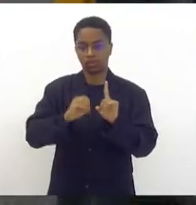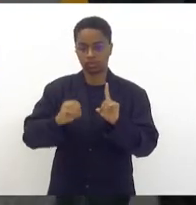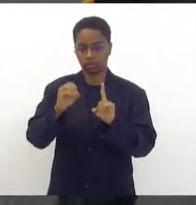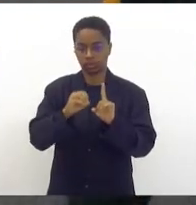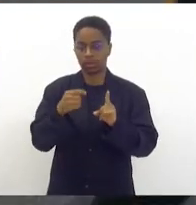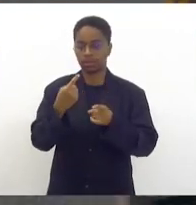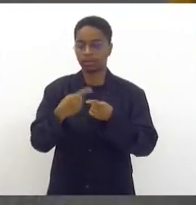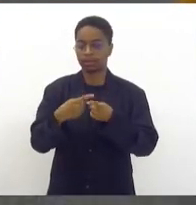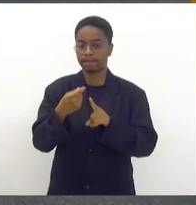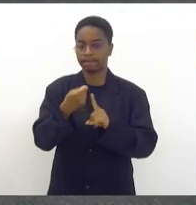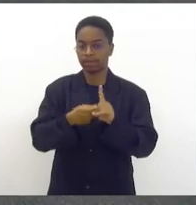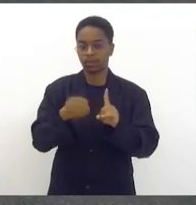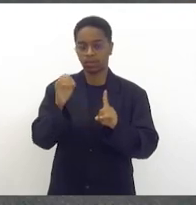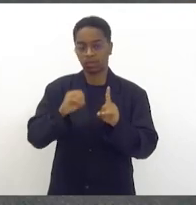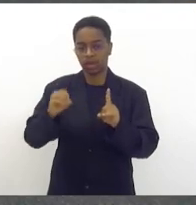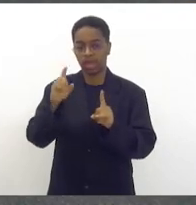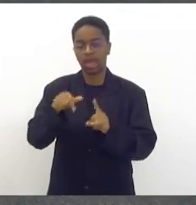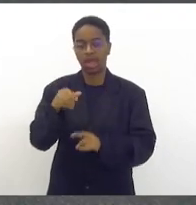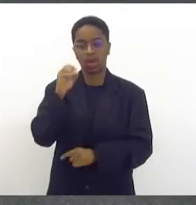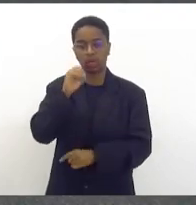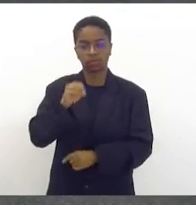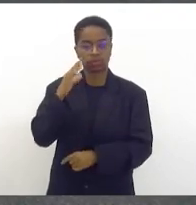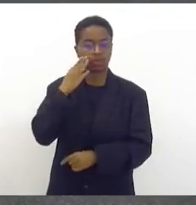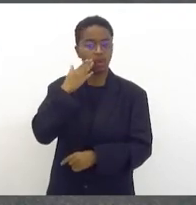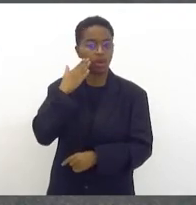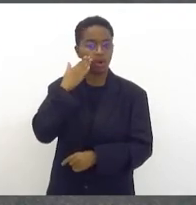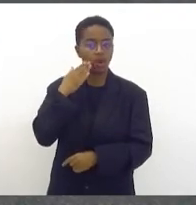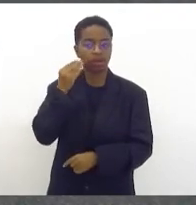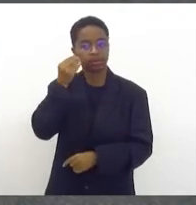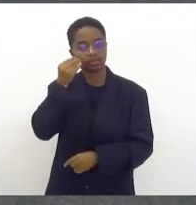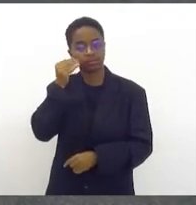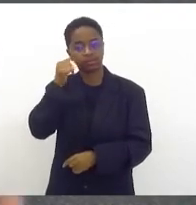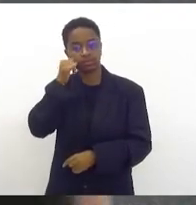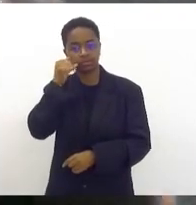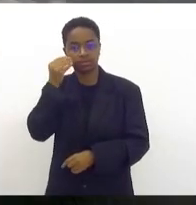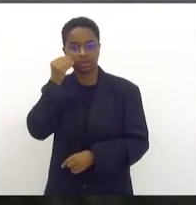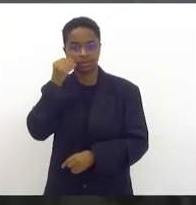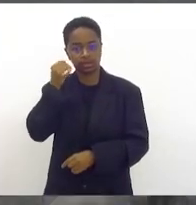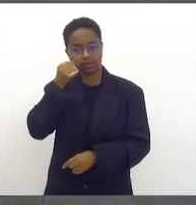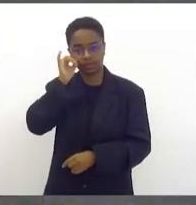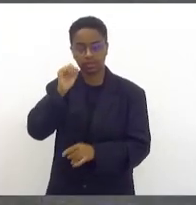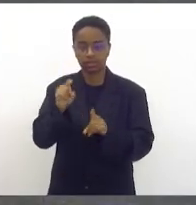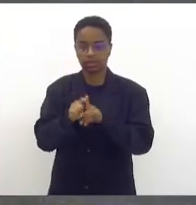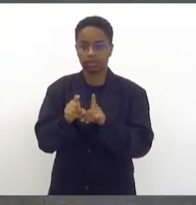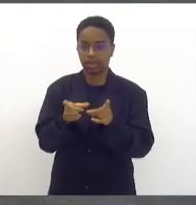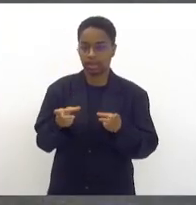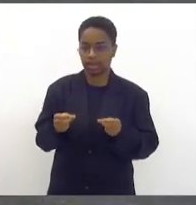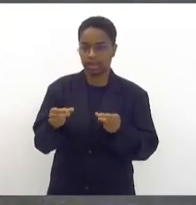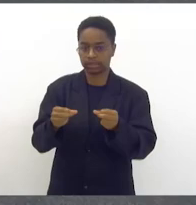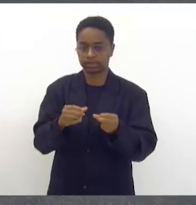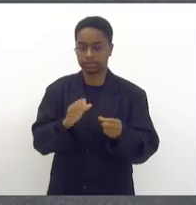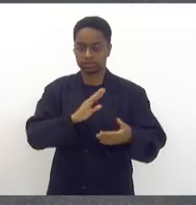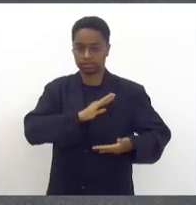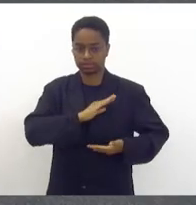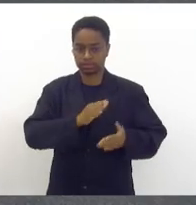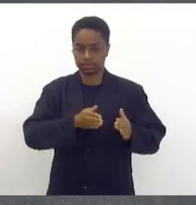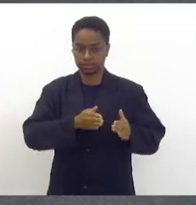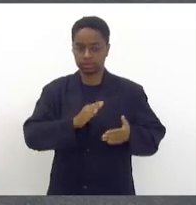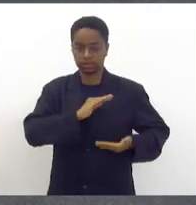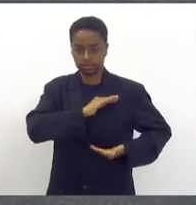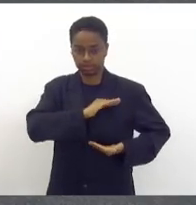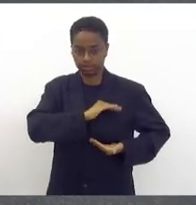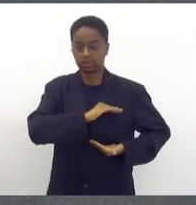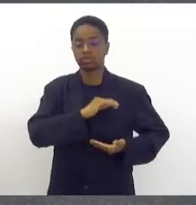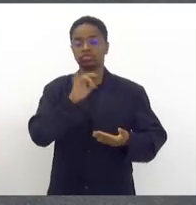outubro é considerado o outubro rosa de prevenção e combate ao câncer de mama. Só para o senhor ter uma